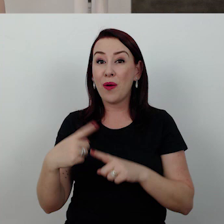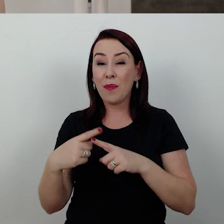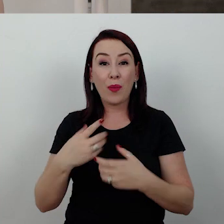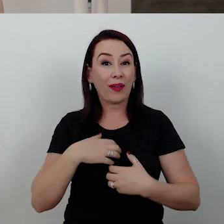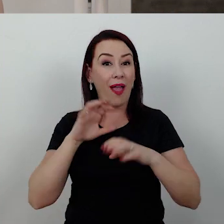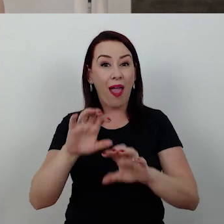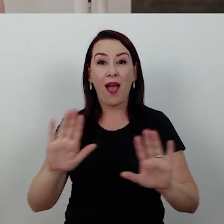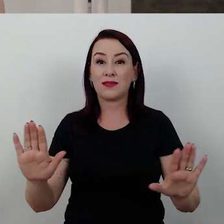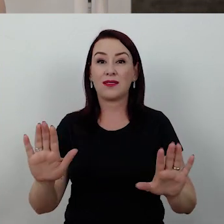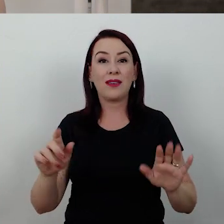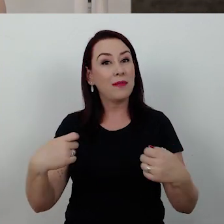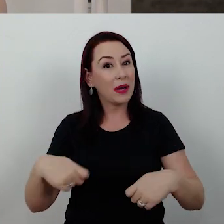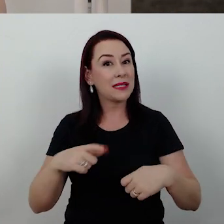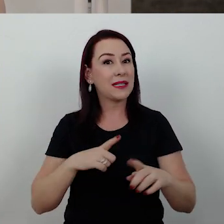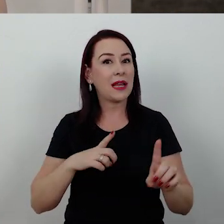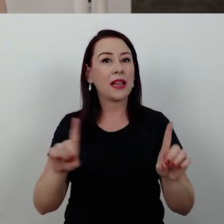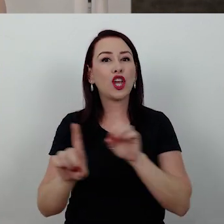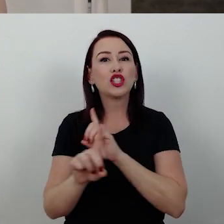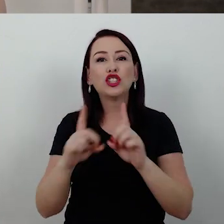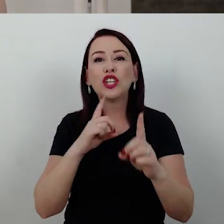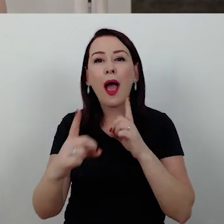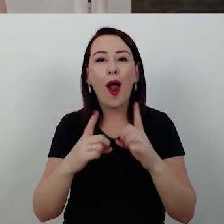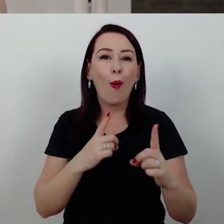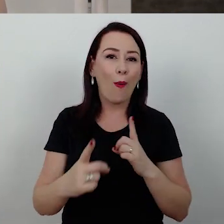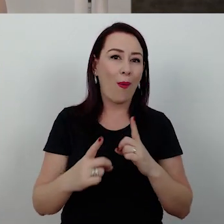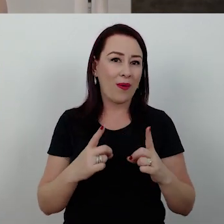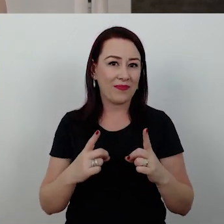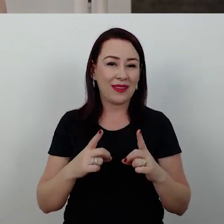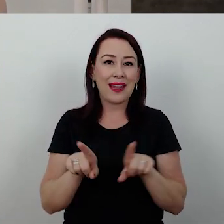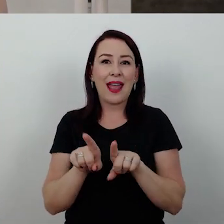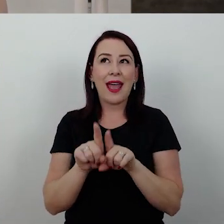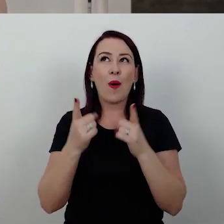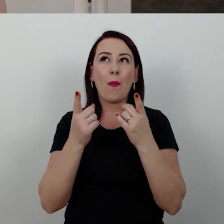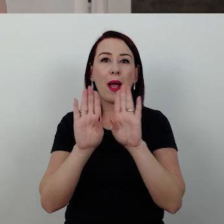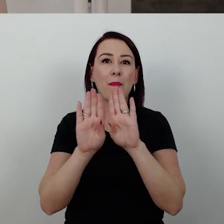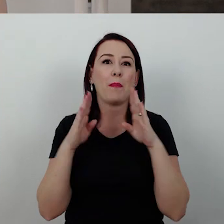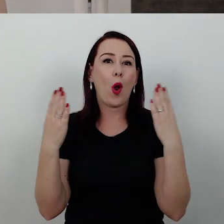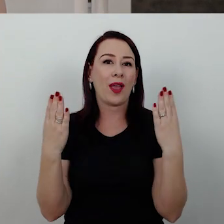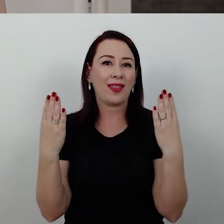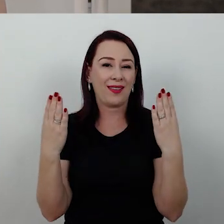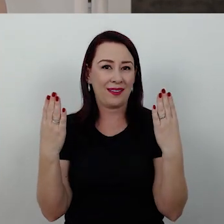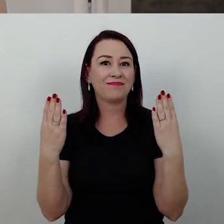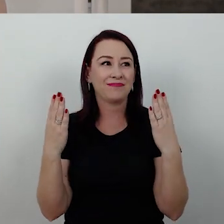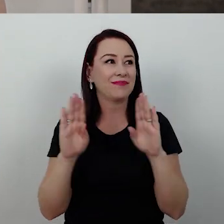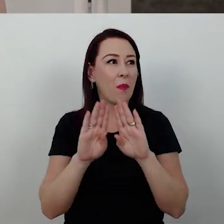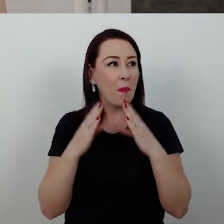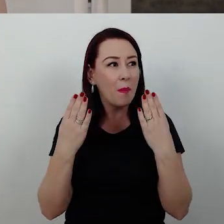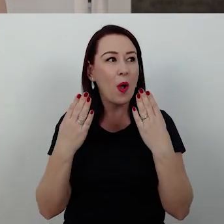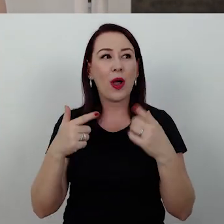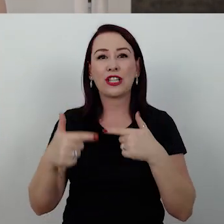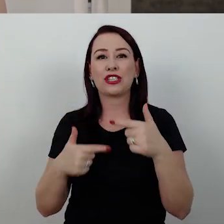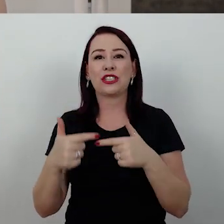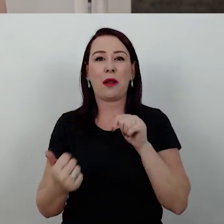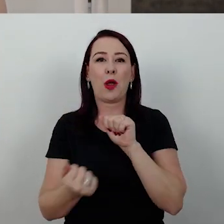é um diálogo, né? Uma porta, assim, de trabalho juntos, né?